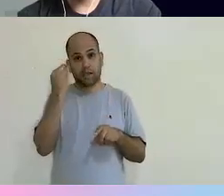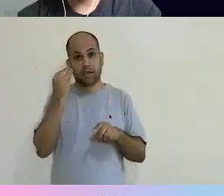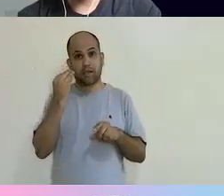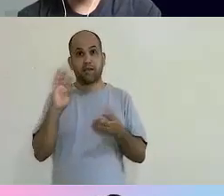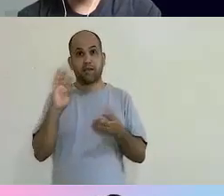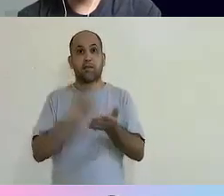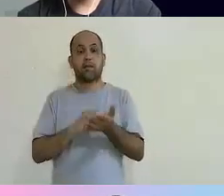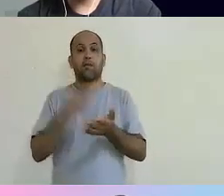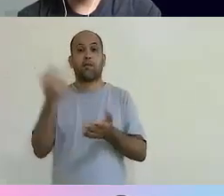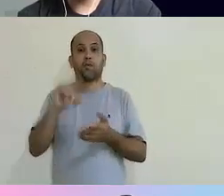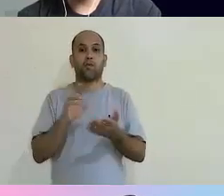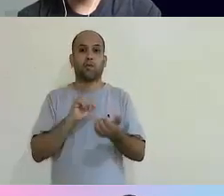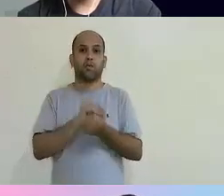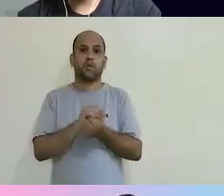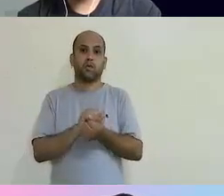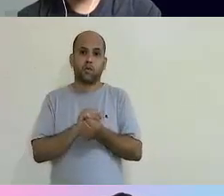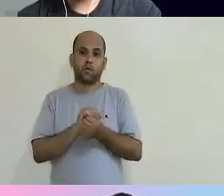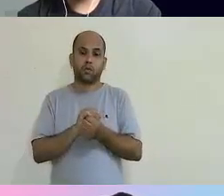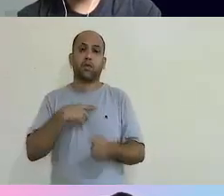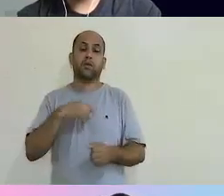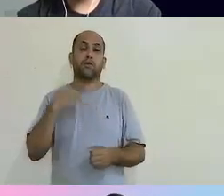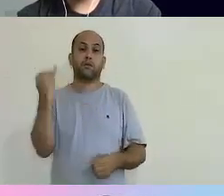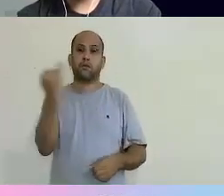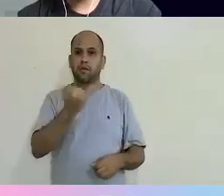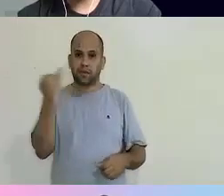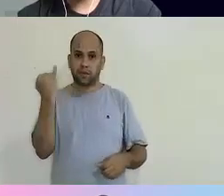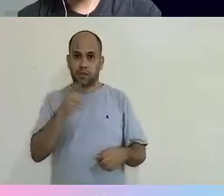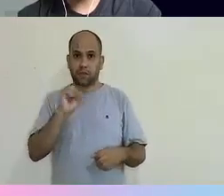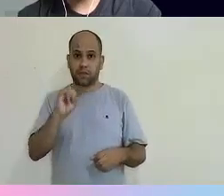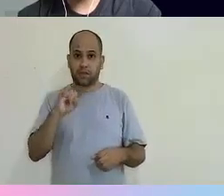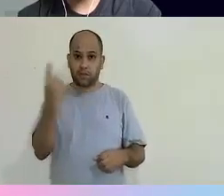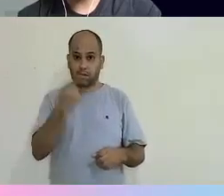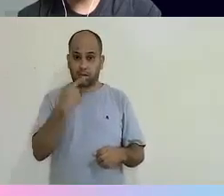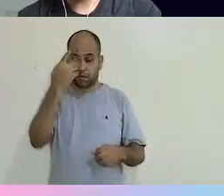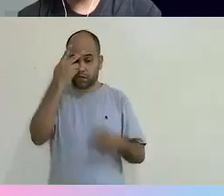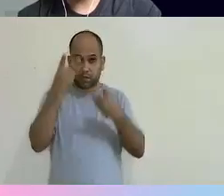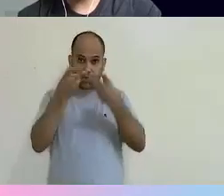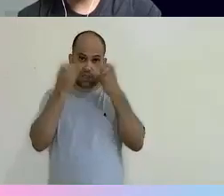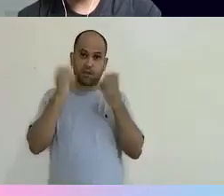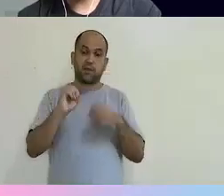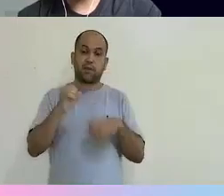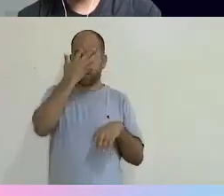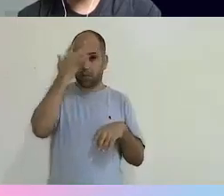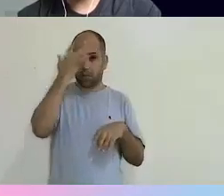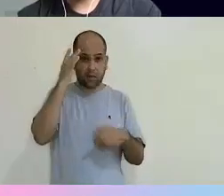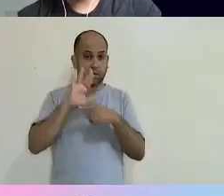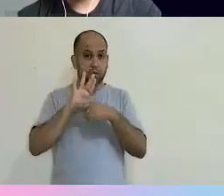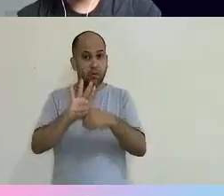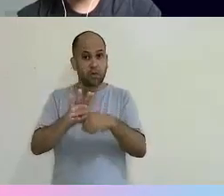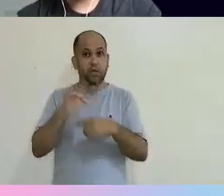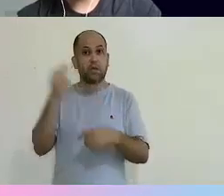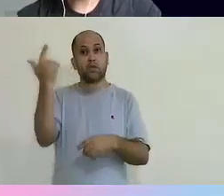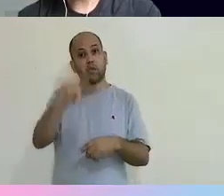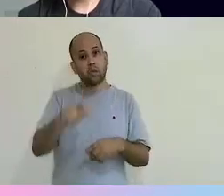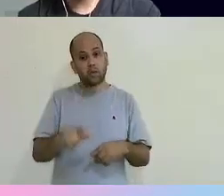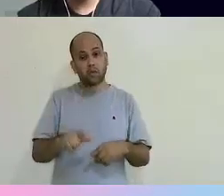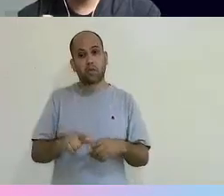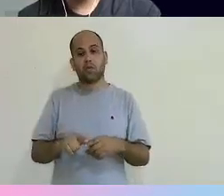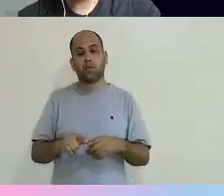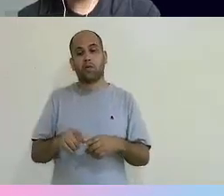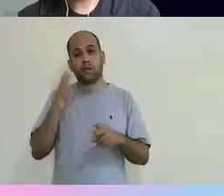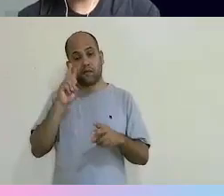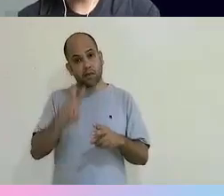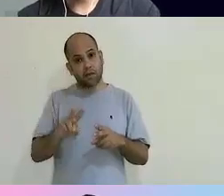da história, né? E é tão bacana quando você percebe que as pessoas estão trazendo o outro, estão trazendo o olhar dela,